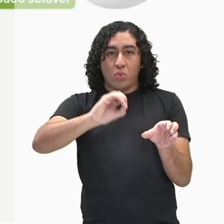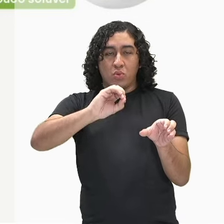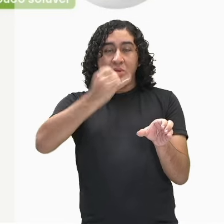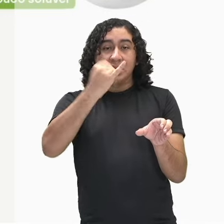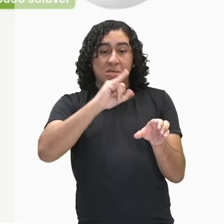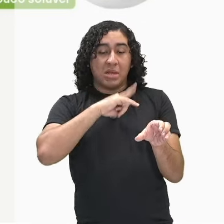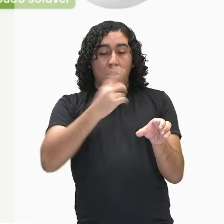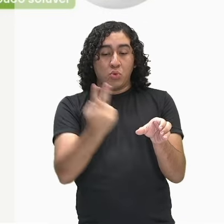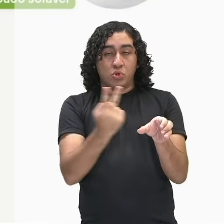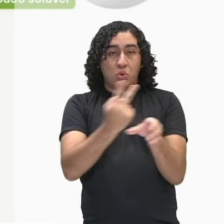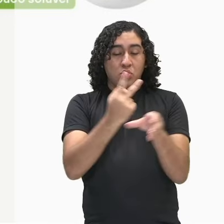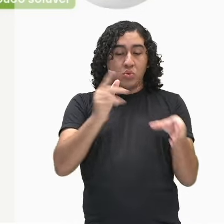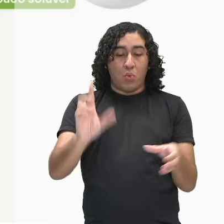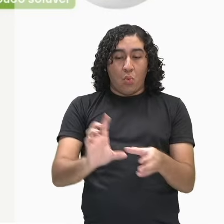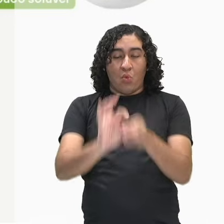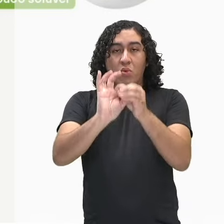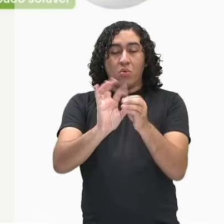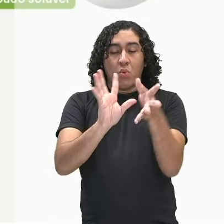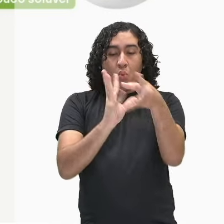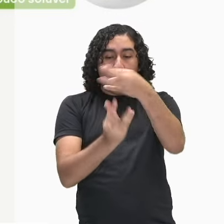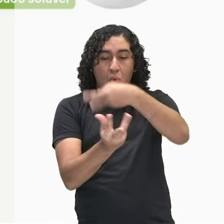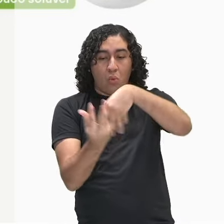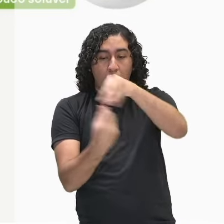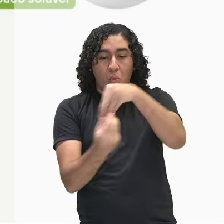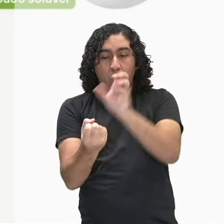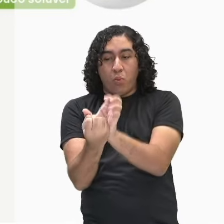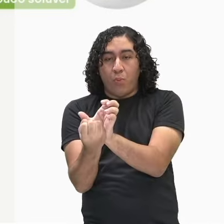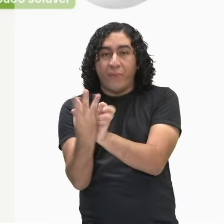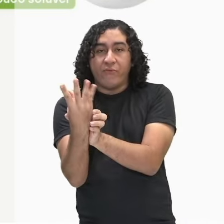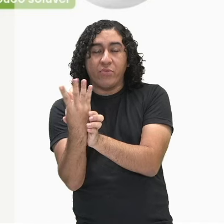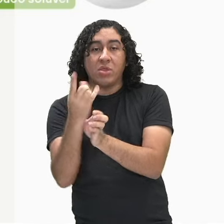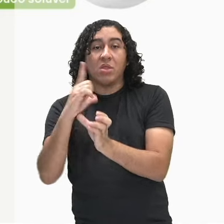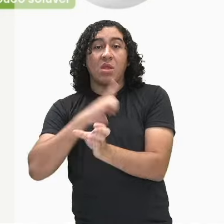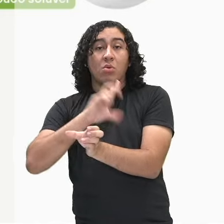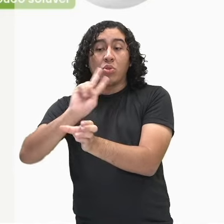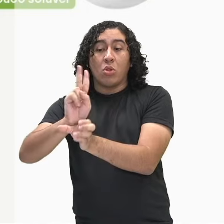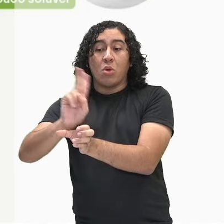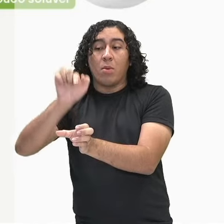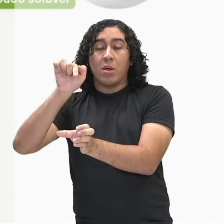Juntando os dois, eu tenho um negócio chamado de